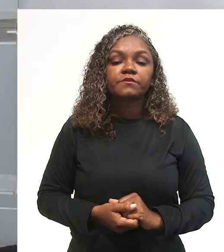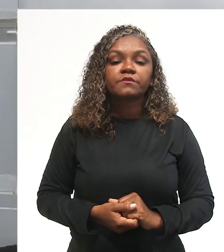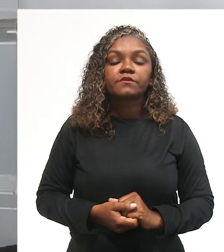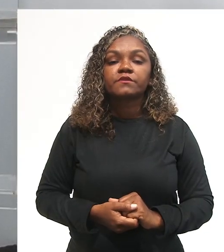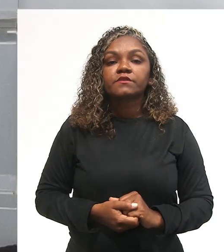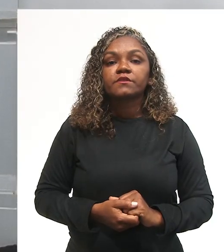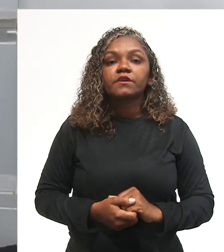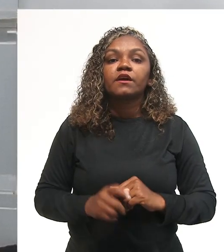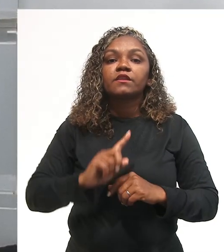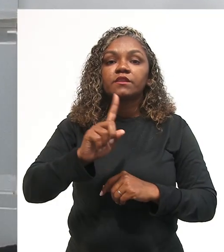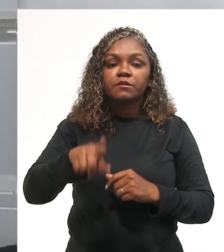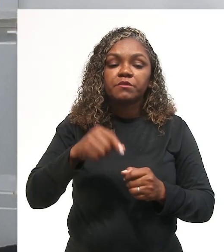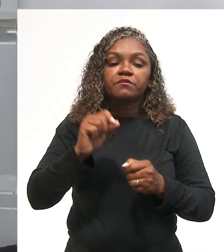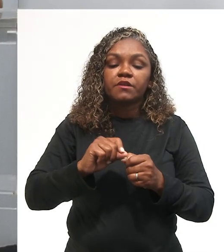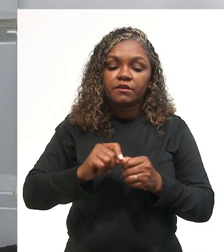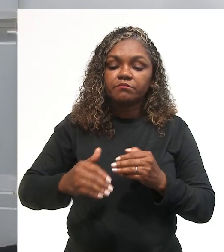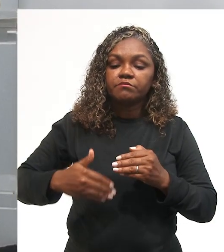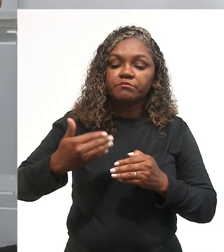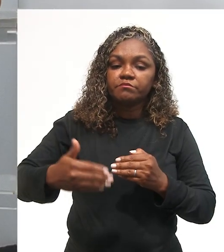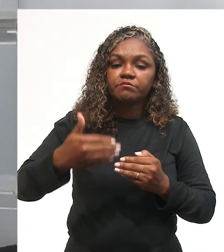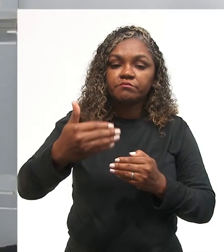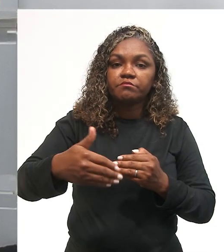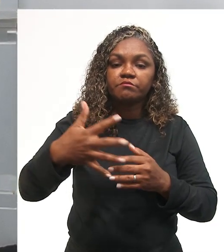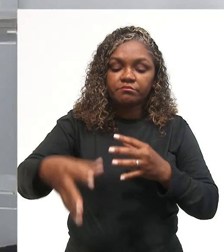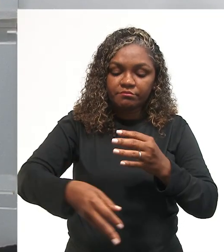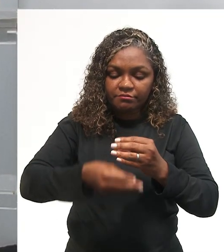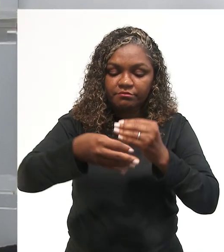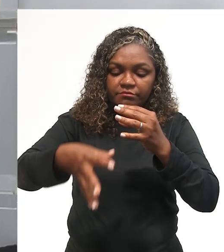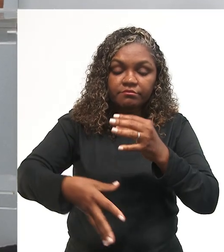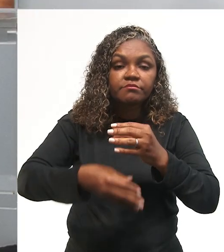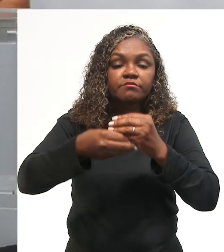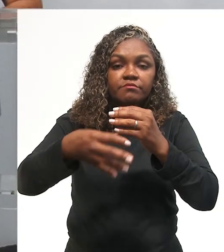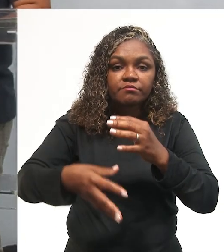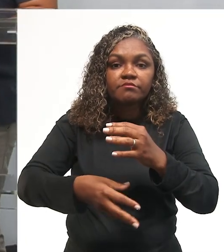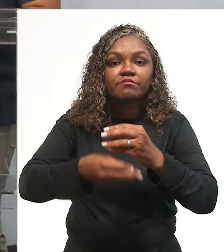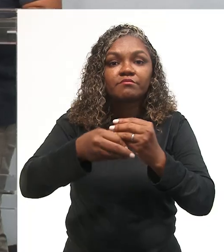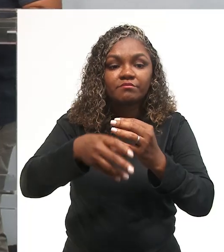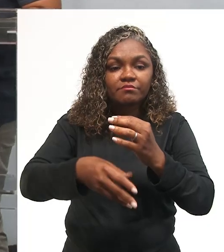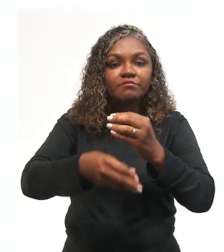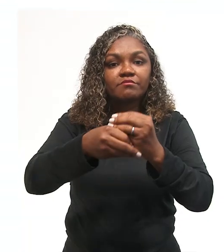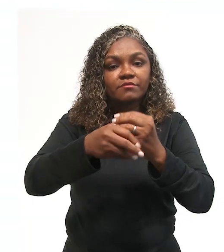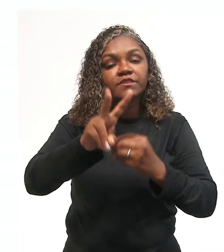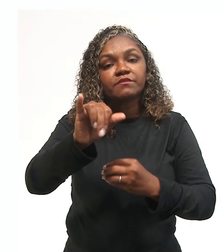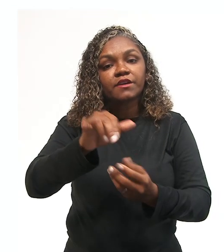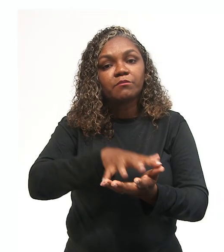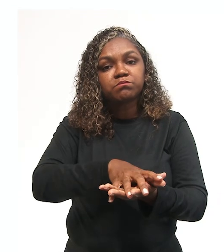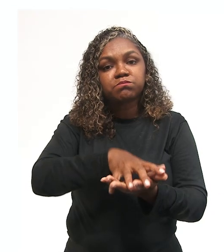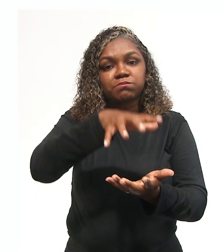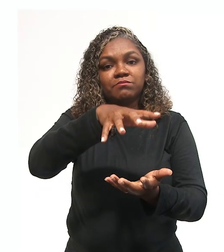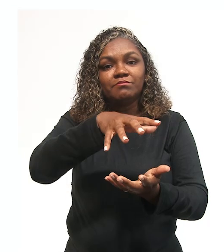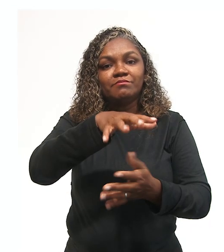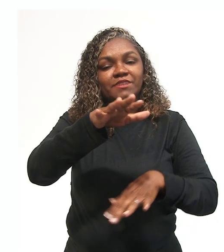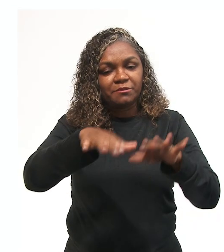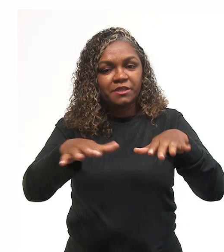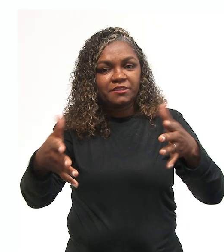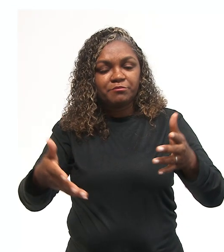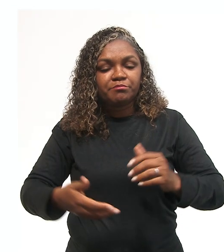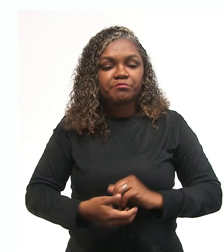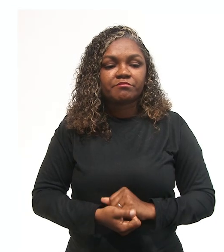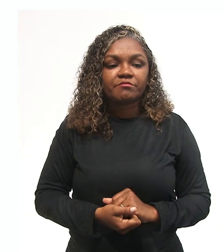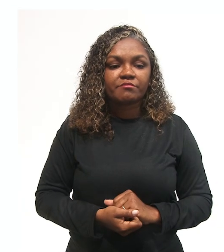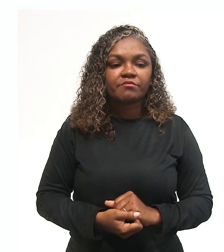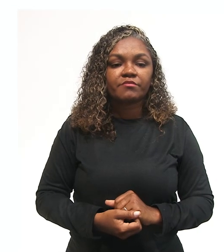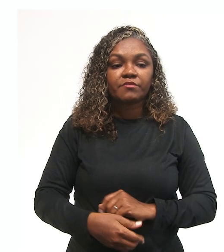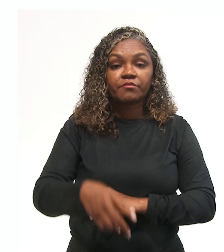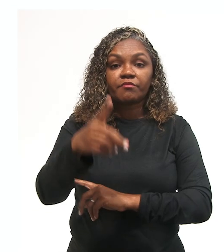ele vai ganhando corpo à medida que você vai avançando com os demais elementos. Vamos ver? Delimitação, né? Nós